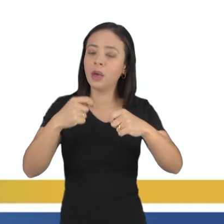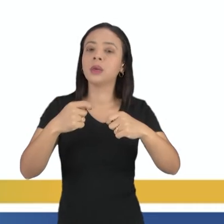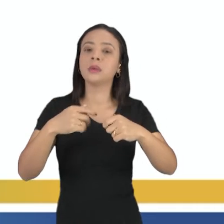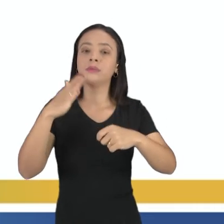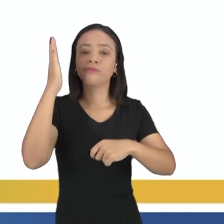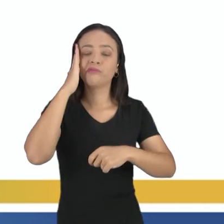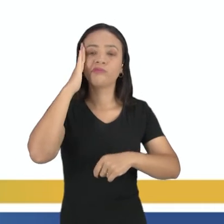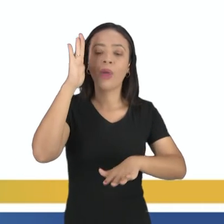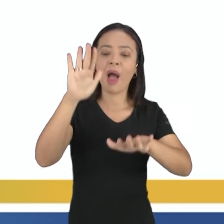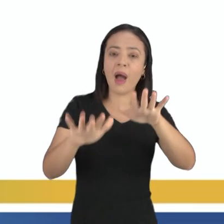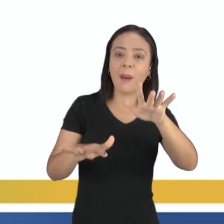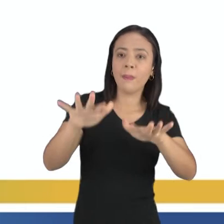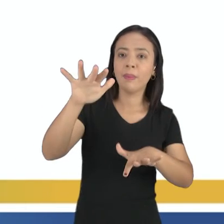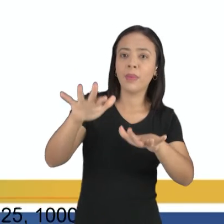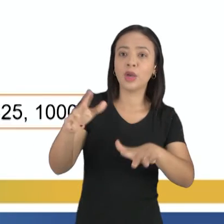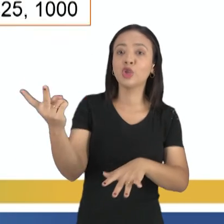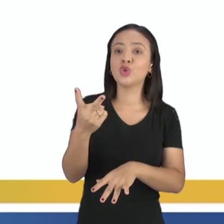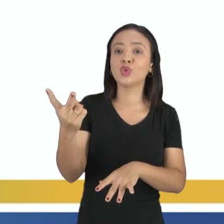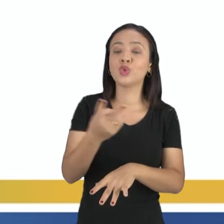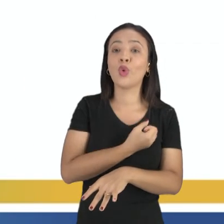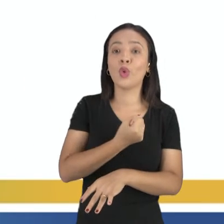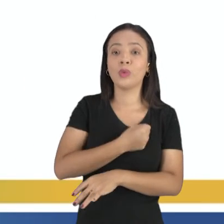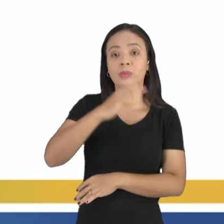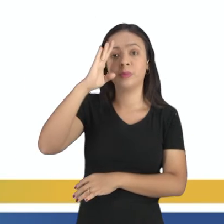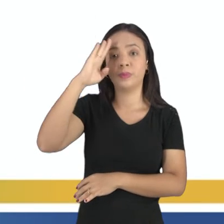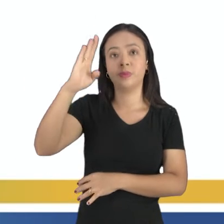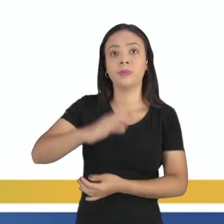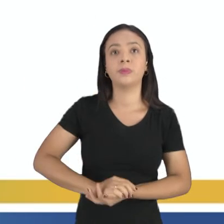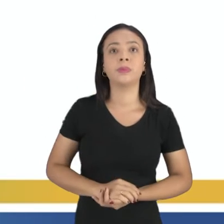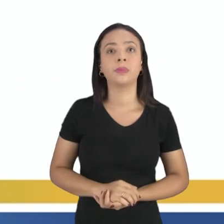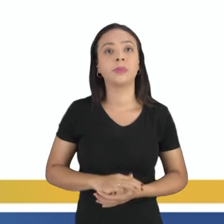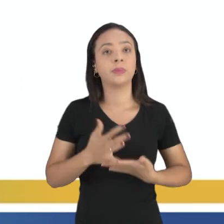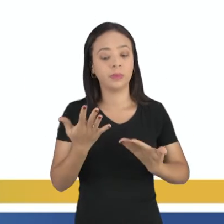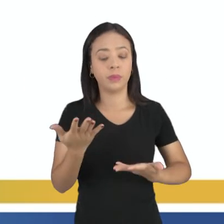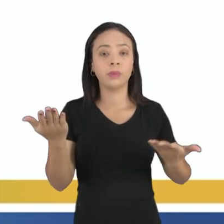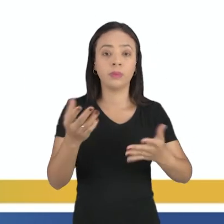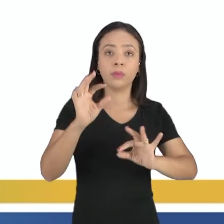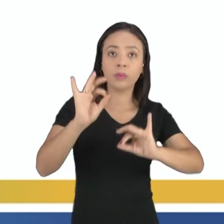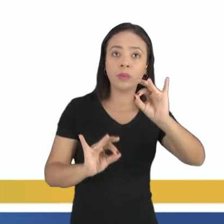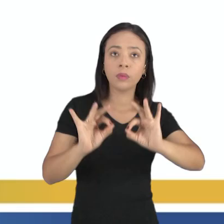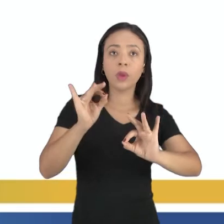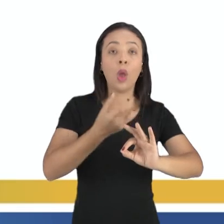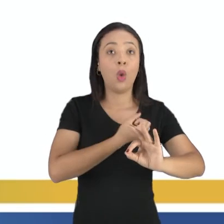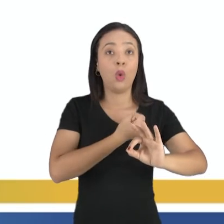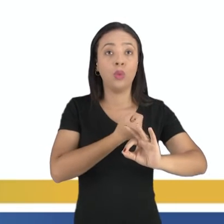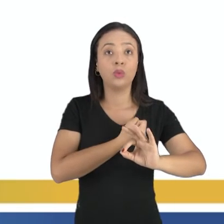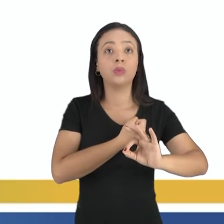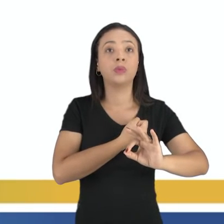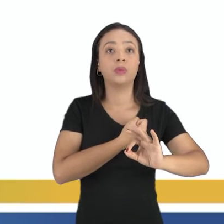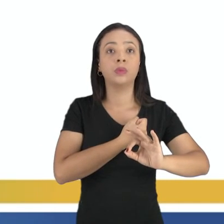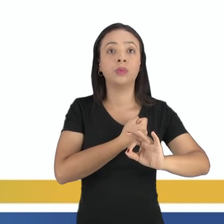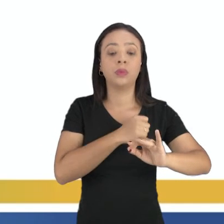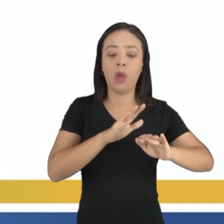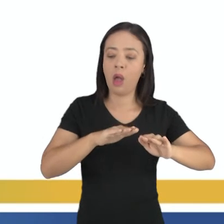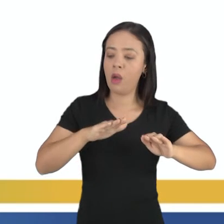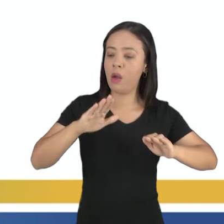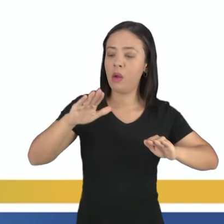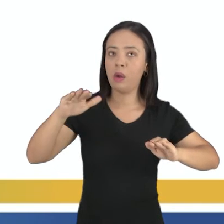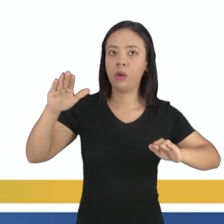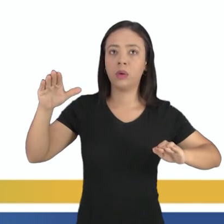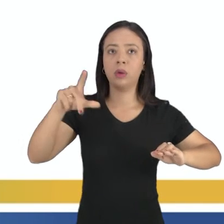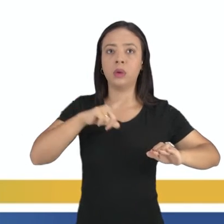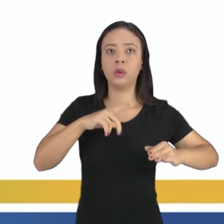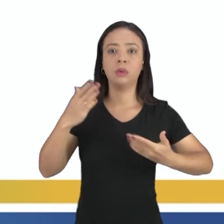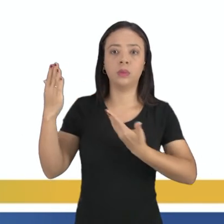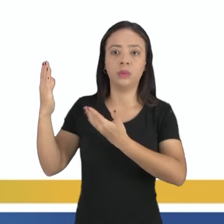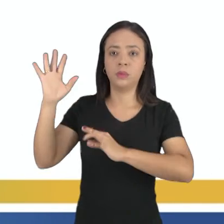média aritmética entre os dois números centrais. Então, organizando aí esses números, né, em ordem crescente, temos a